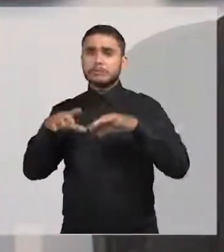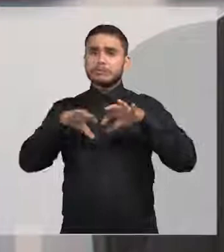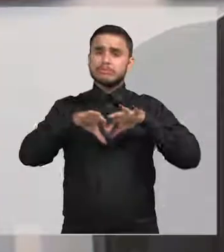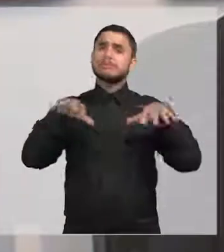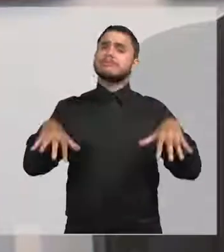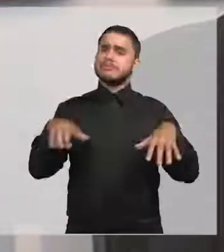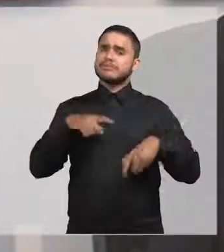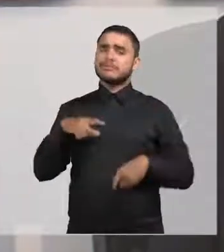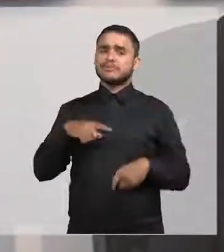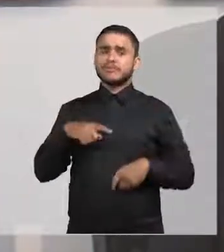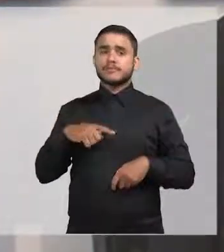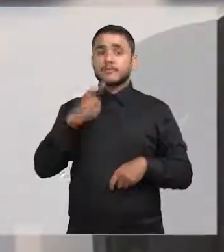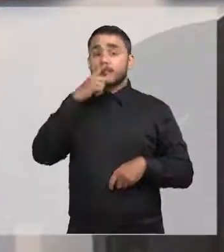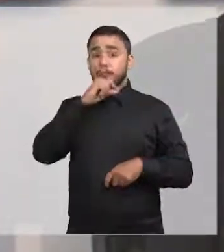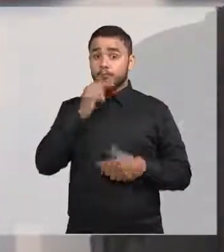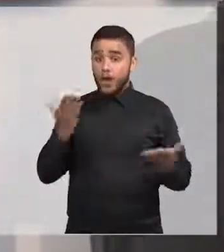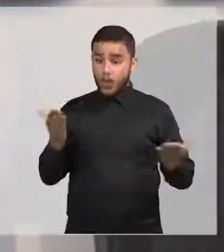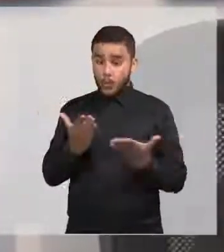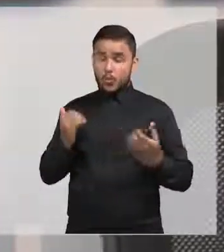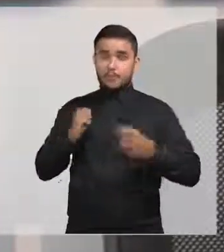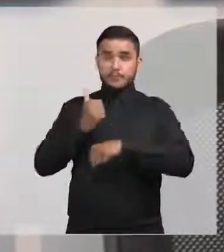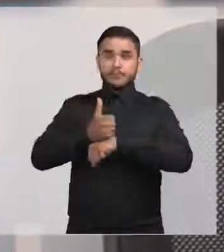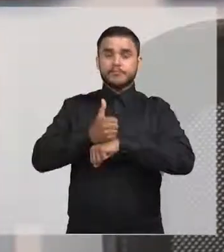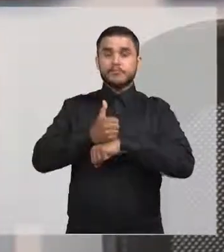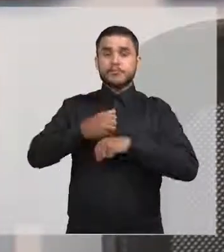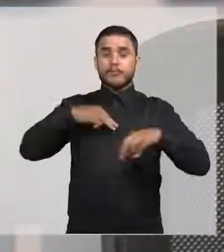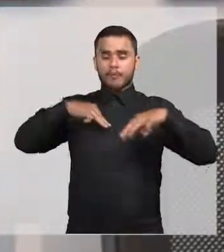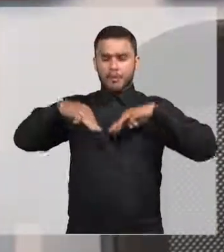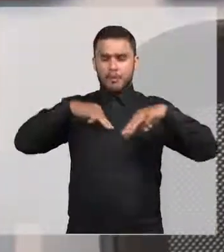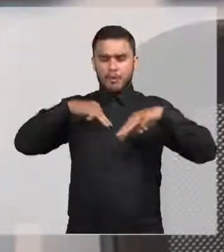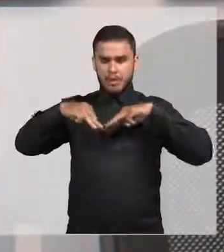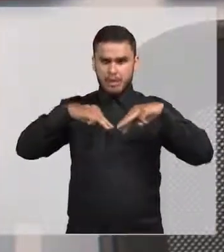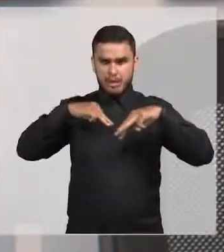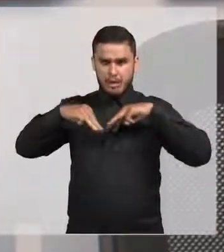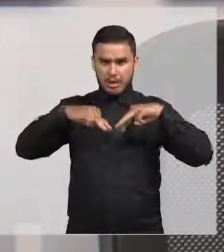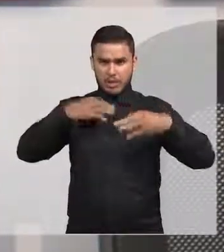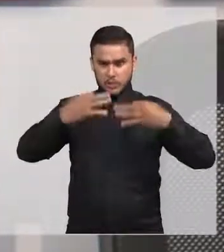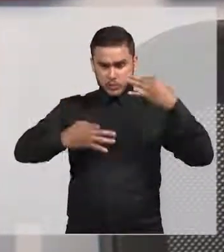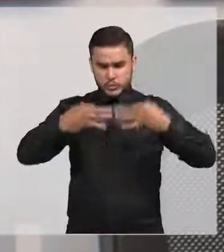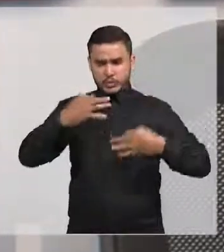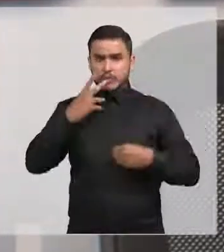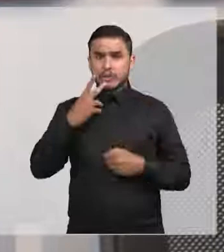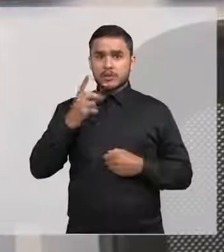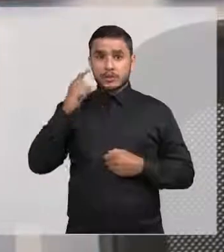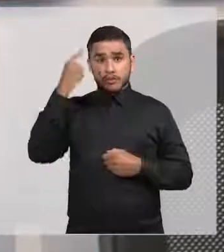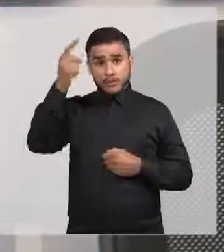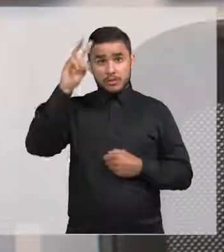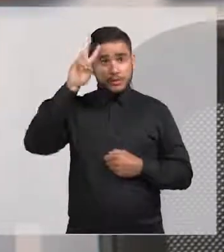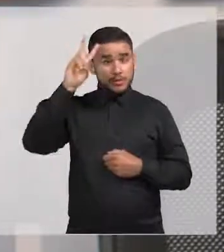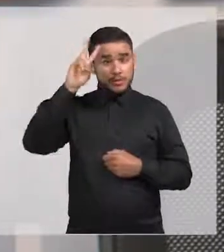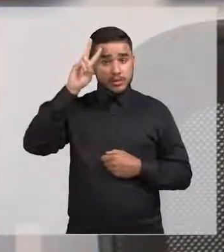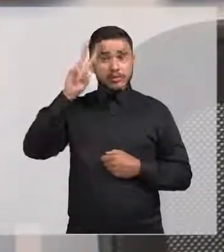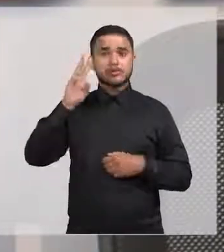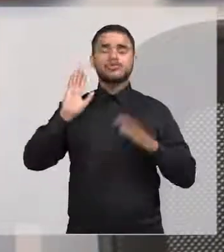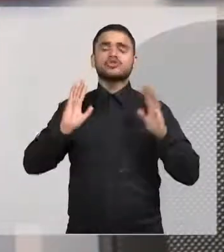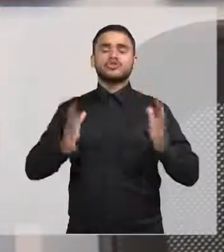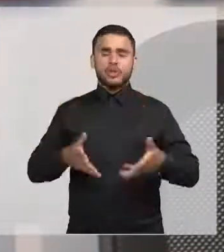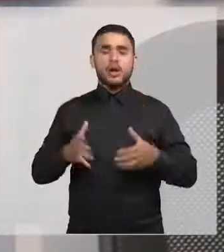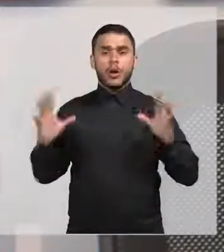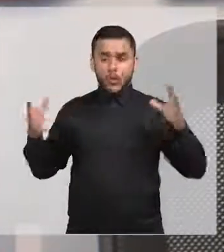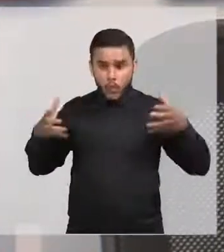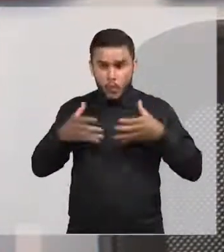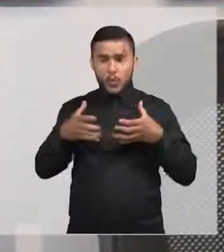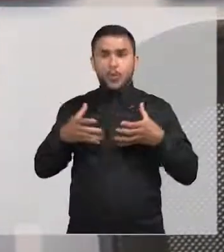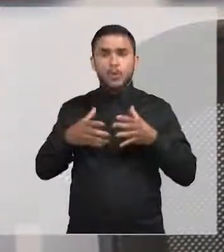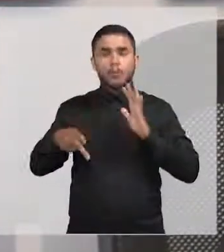reunião entre Onyx Lorenzani e a Padilha. figura do Eliseu Padilha. Se ele estiver no meio